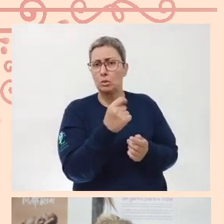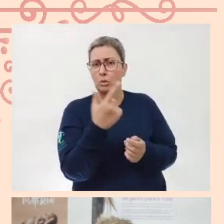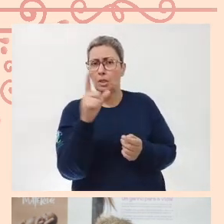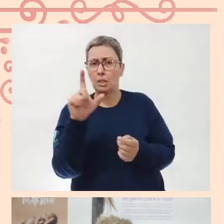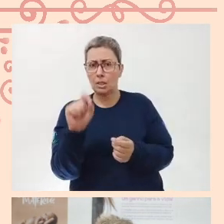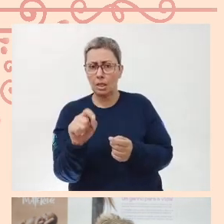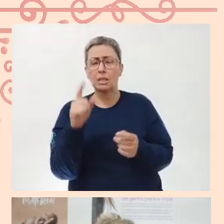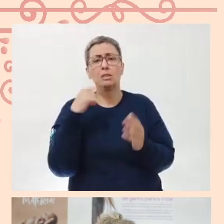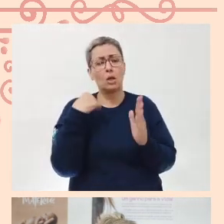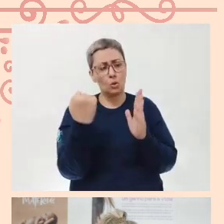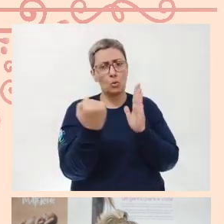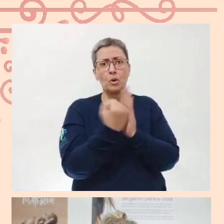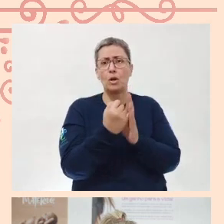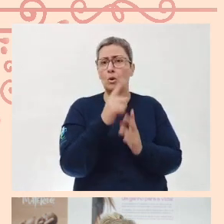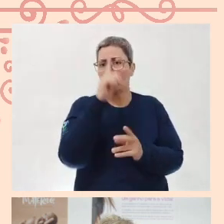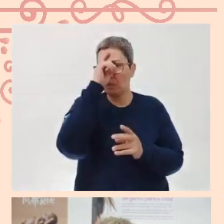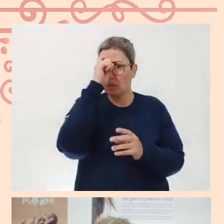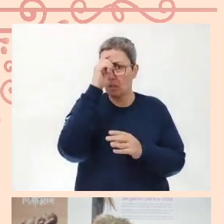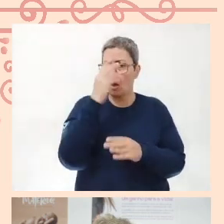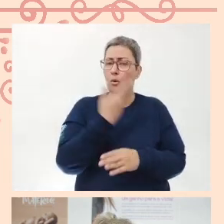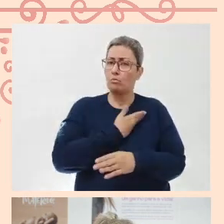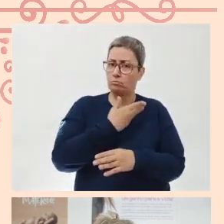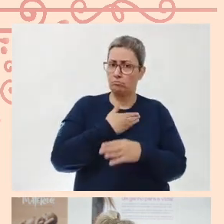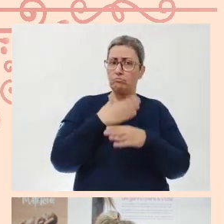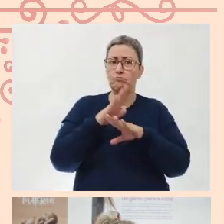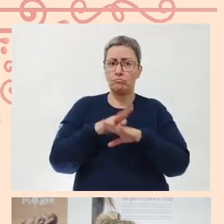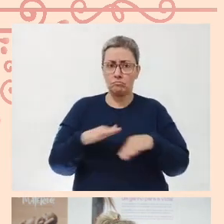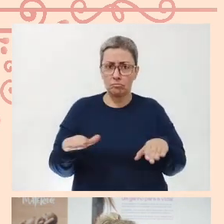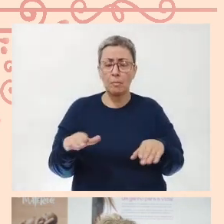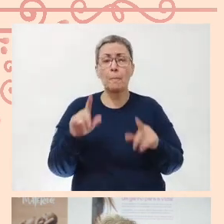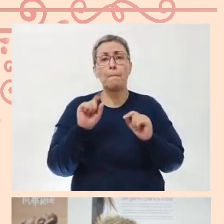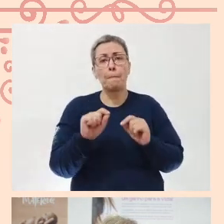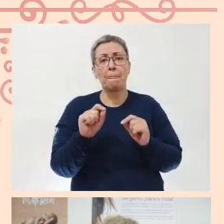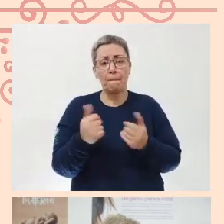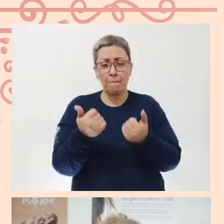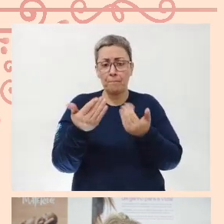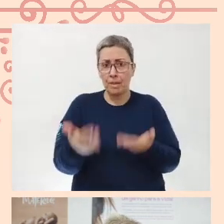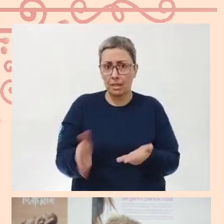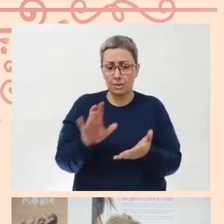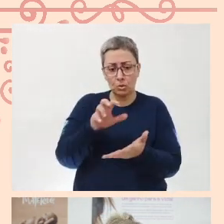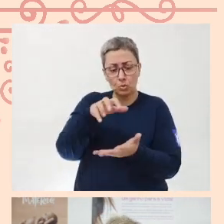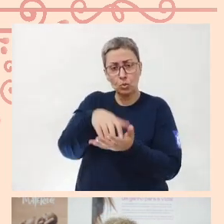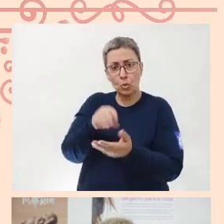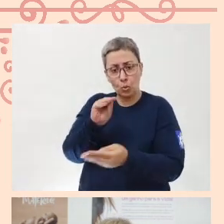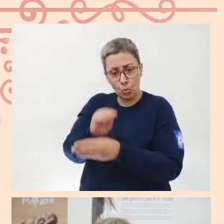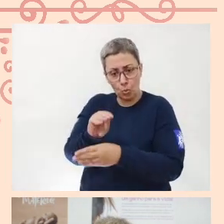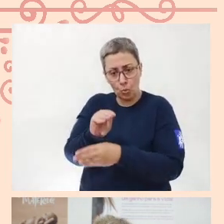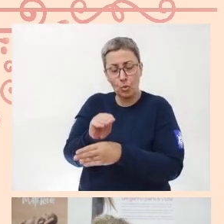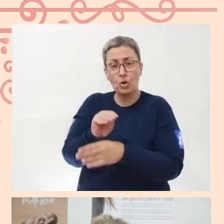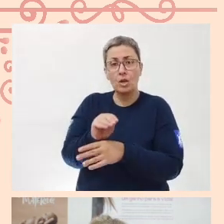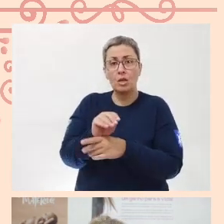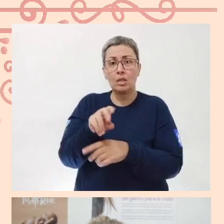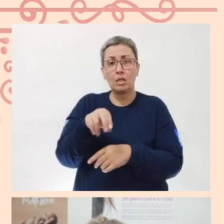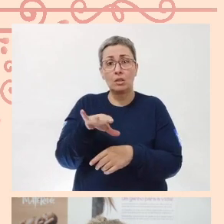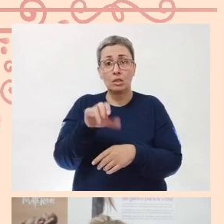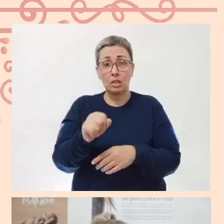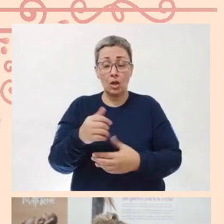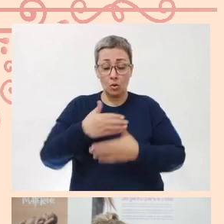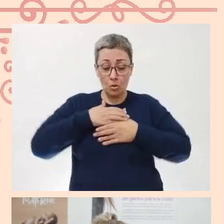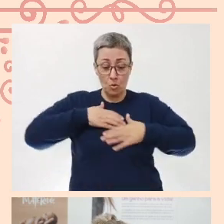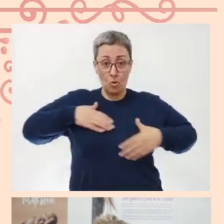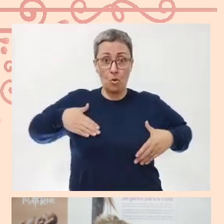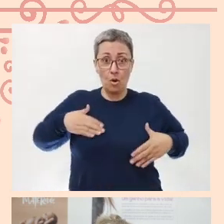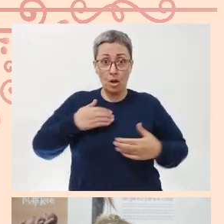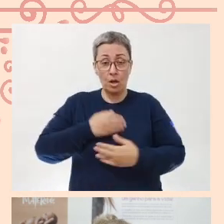2010, com esse selo, Hospital Amigo da Criança, dispõe de unidade de cuidado neonatal